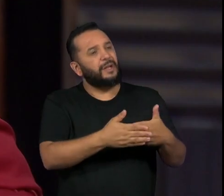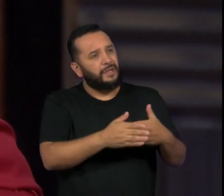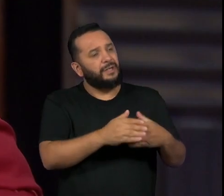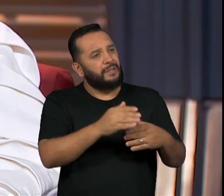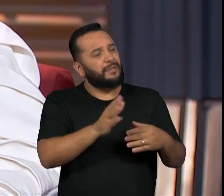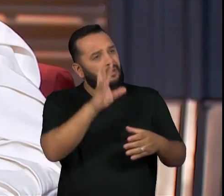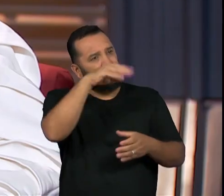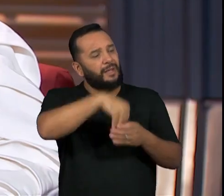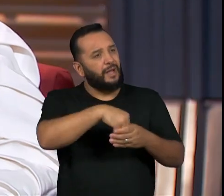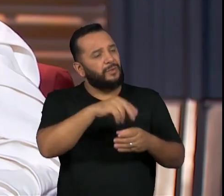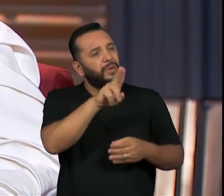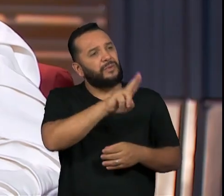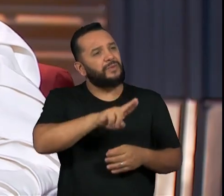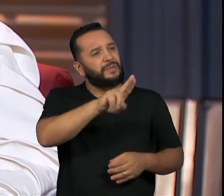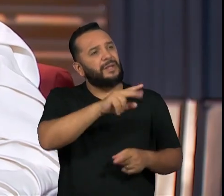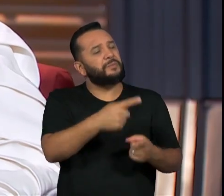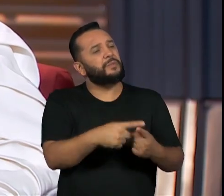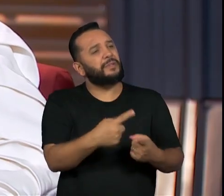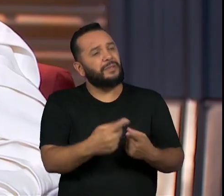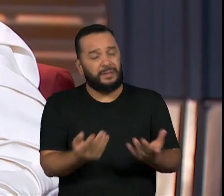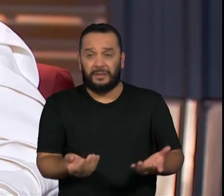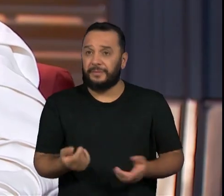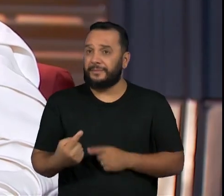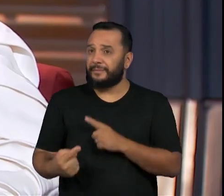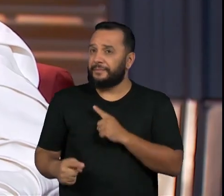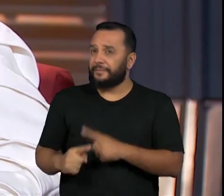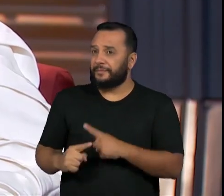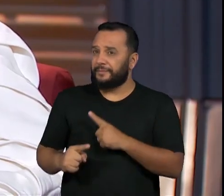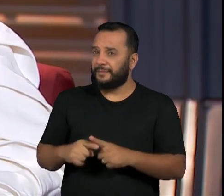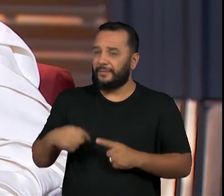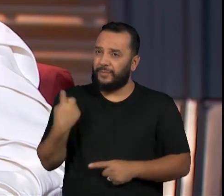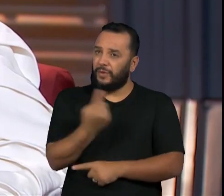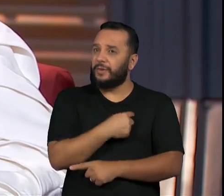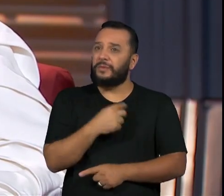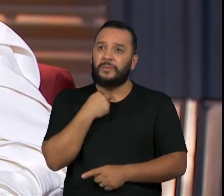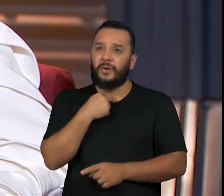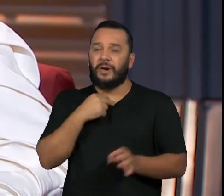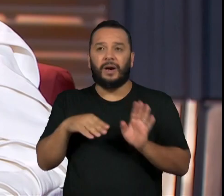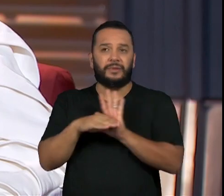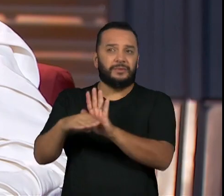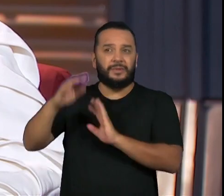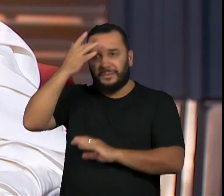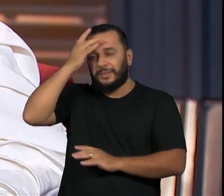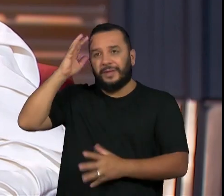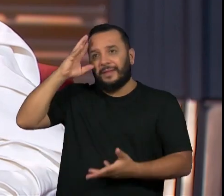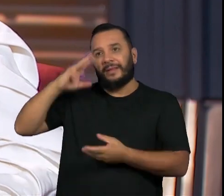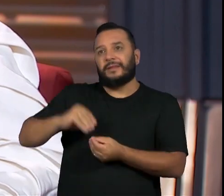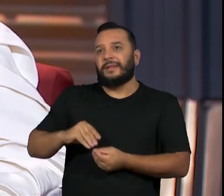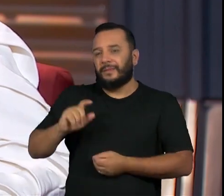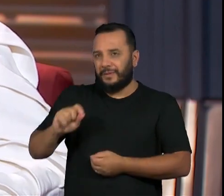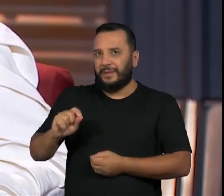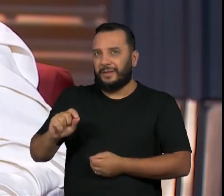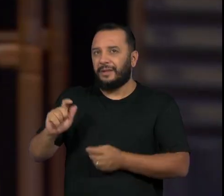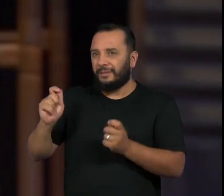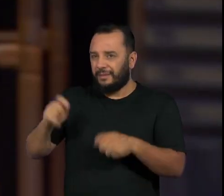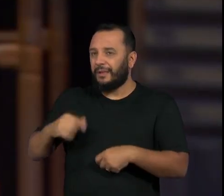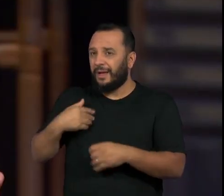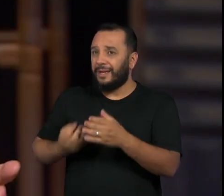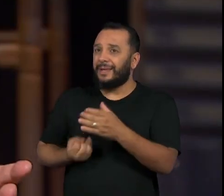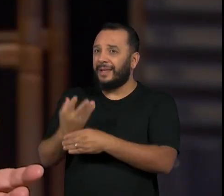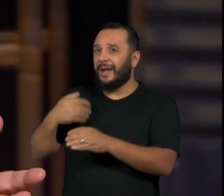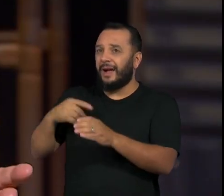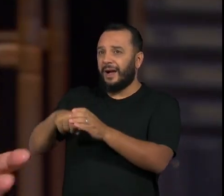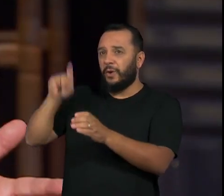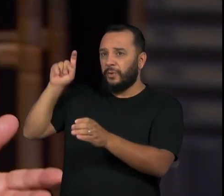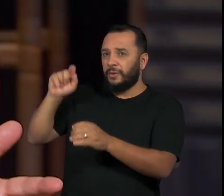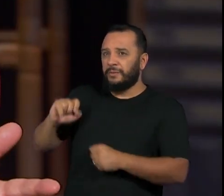quê? Por quê? A gente não pode ajudar as pessoas a entenderem que podem produzir autonomia. Por que